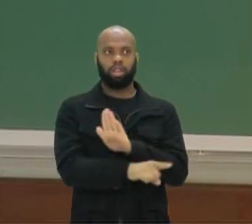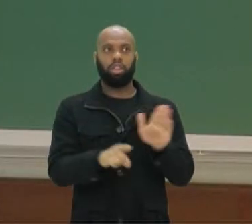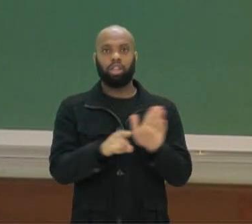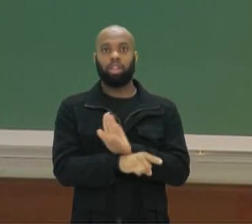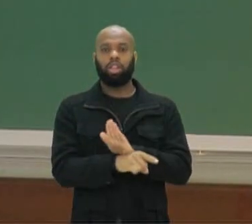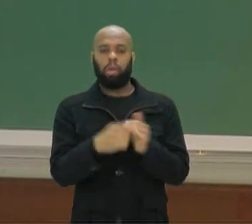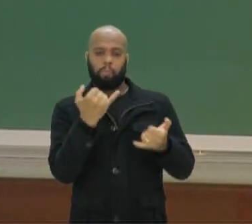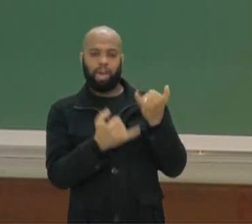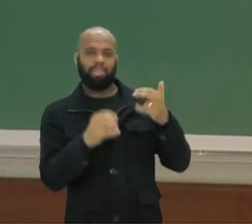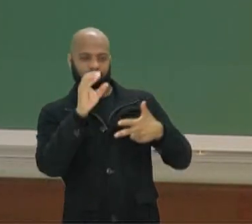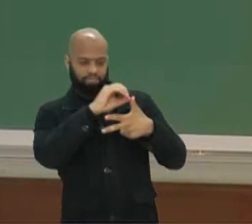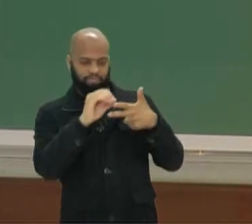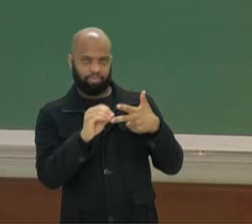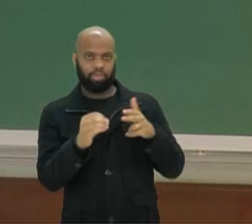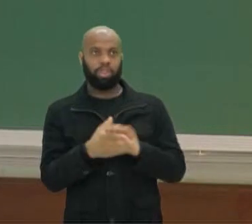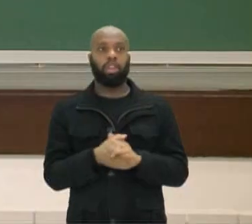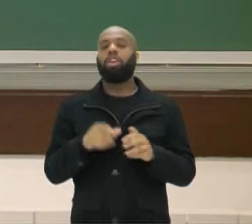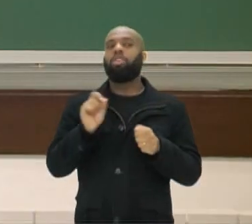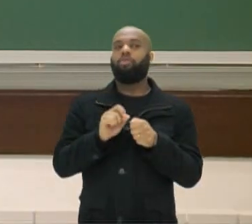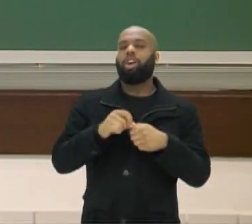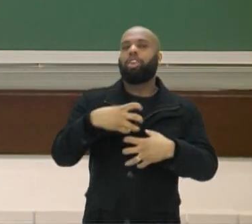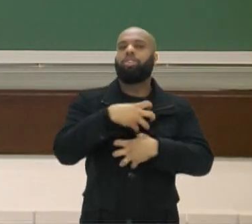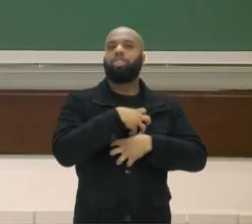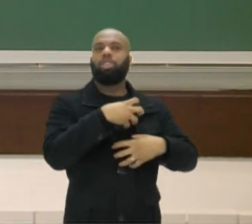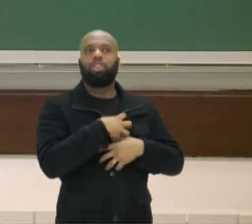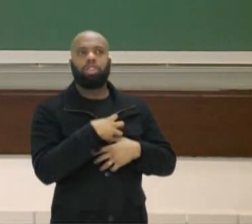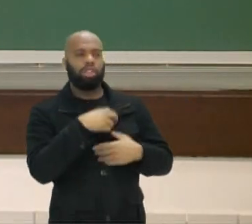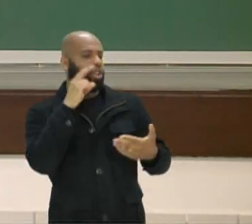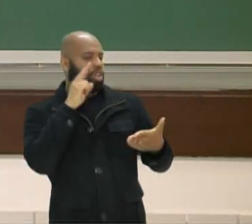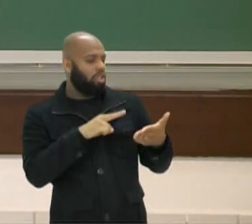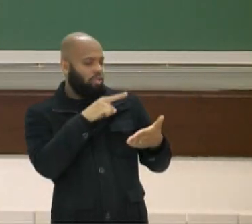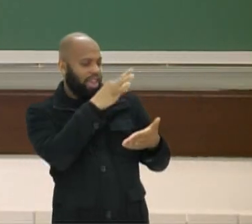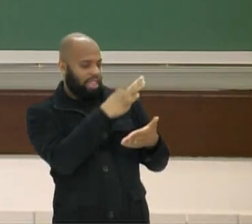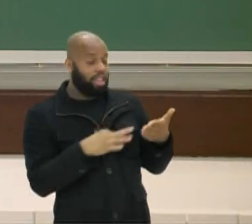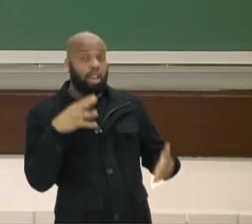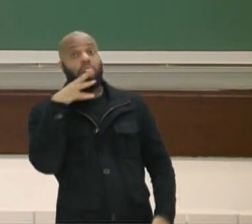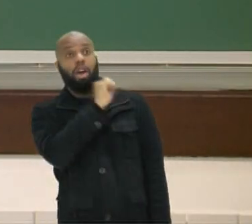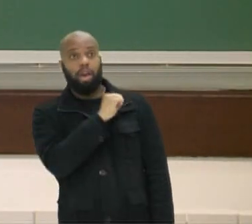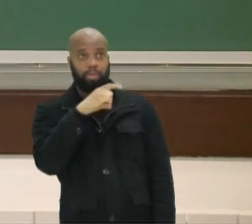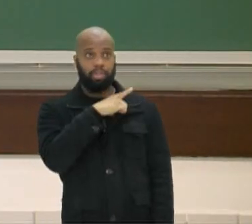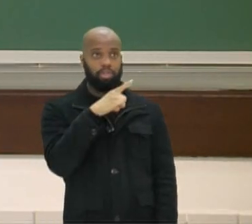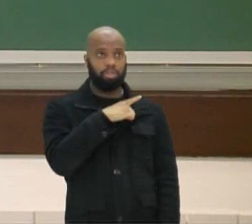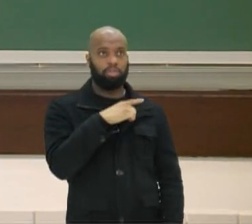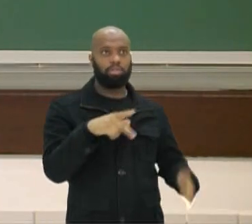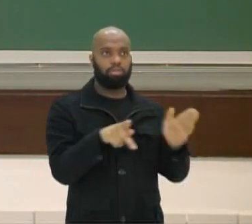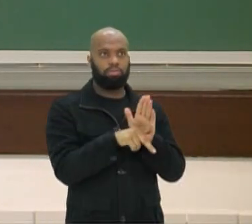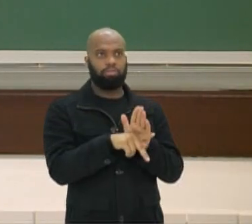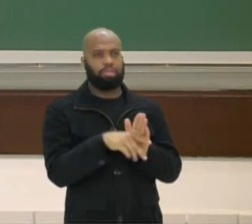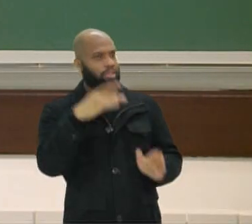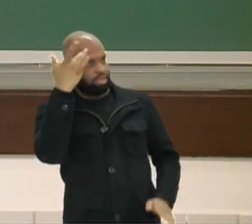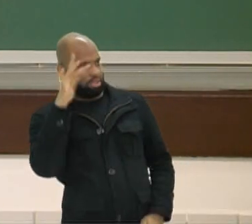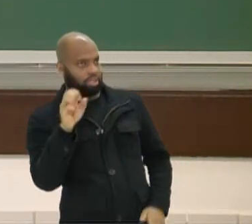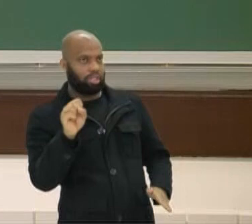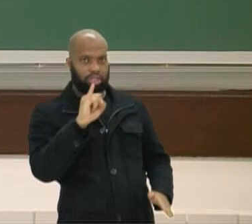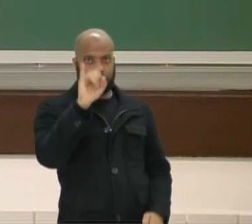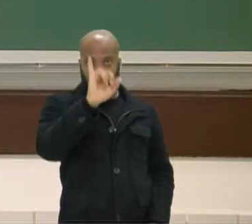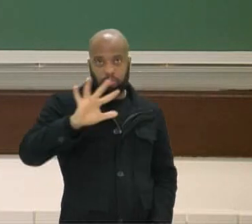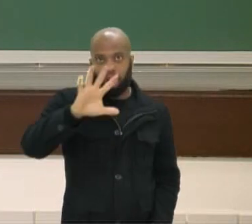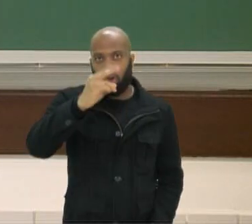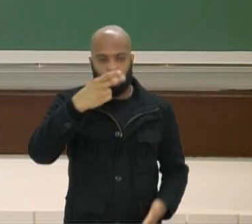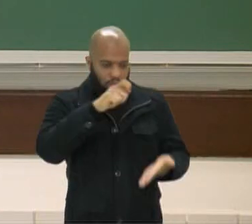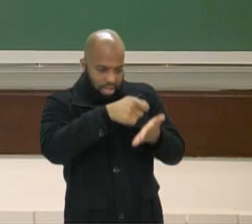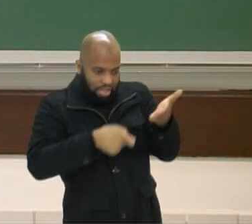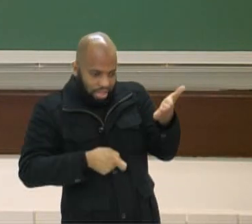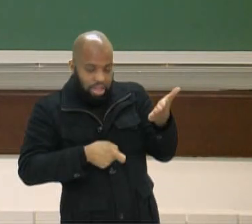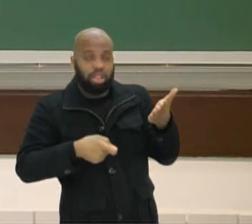Enem, tá? Faça aquele skimming, pessoal. Dá uma olhada no texto rápida. Não interessa se é verbal ou não, né?